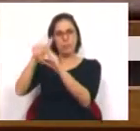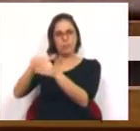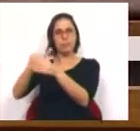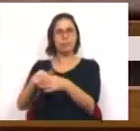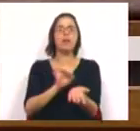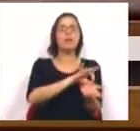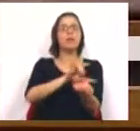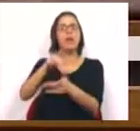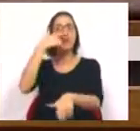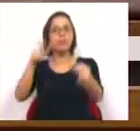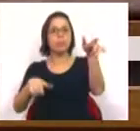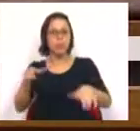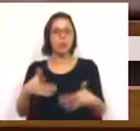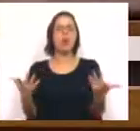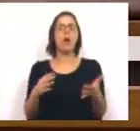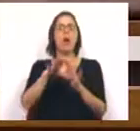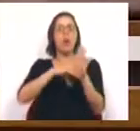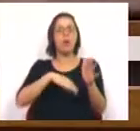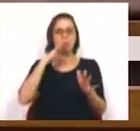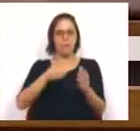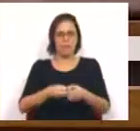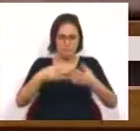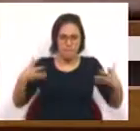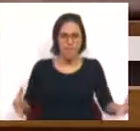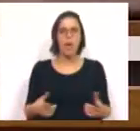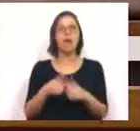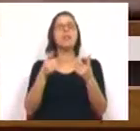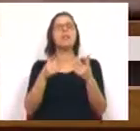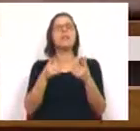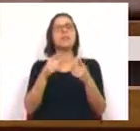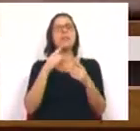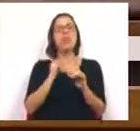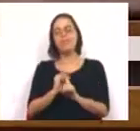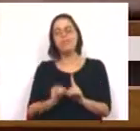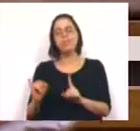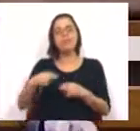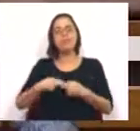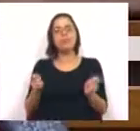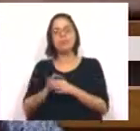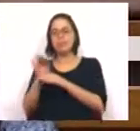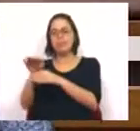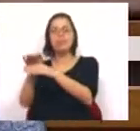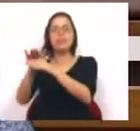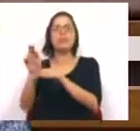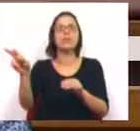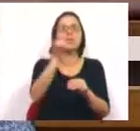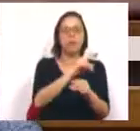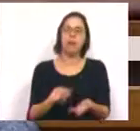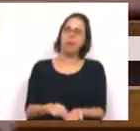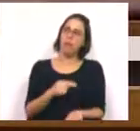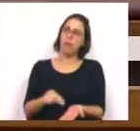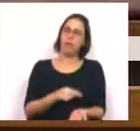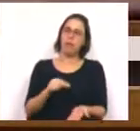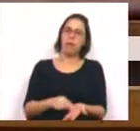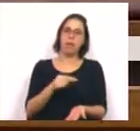de trabalhadores, aumento de vínculos precários, aumento dos percursos de cada giro de distribuição, tempos de espera para atendimento